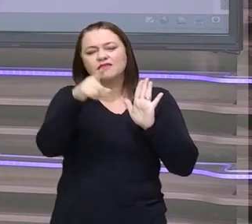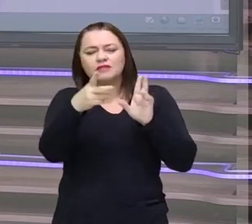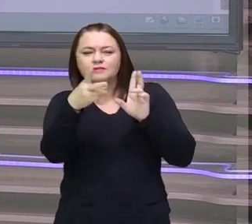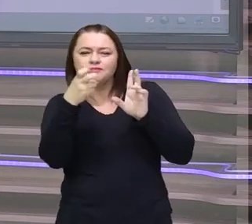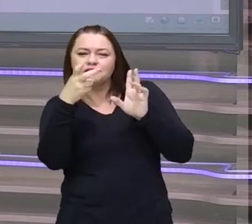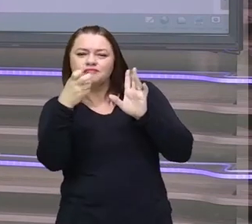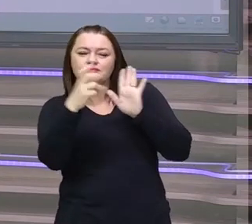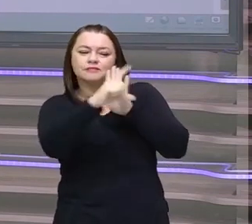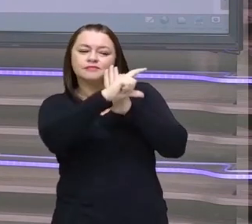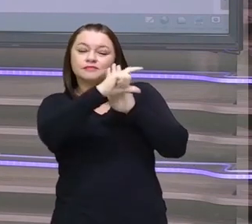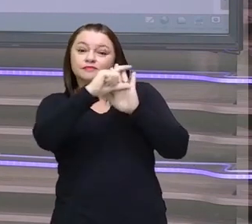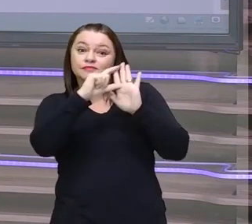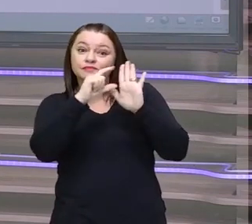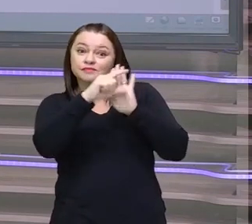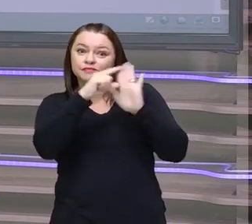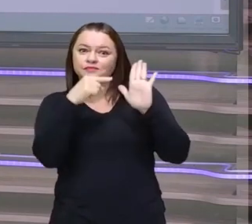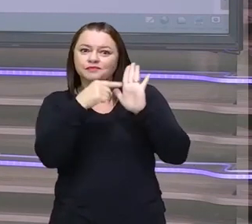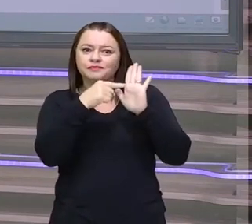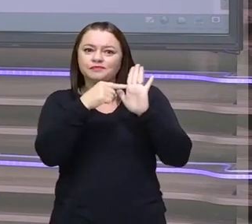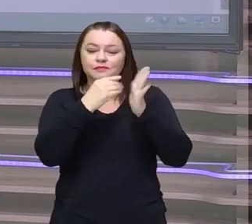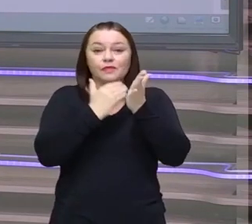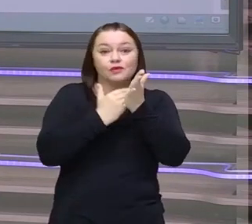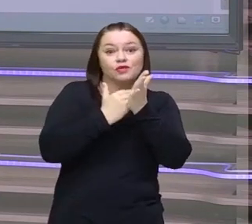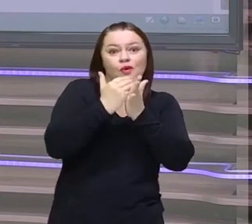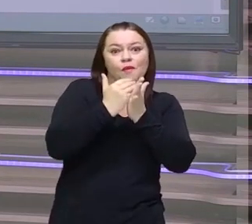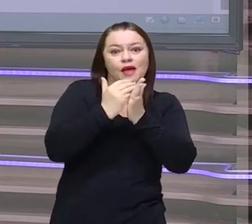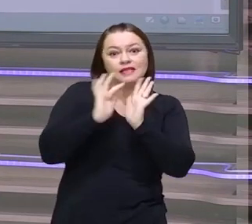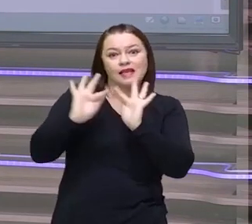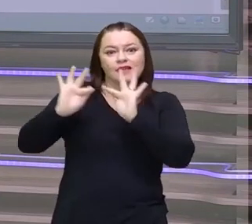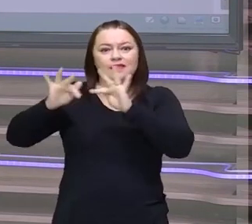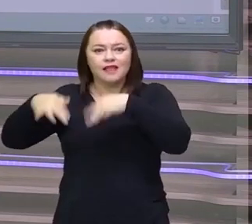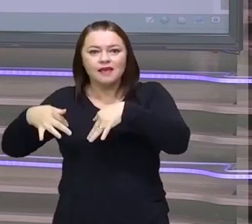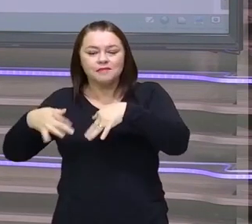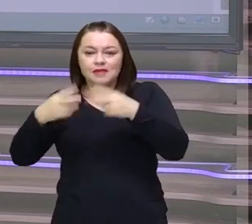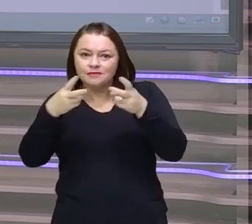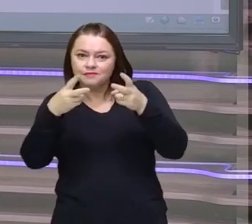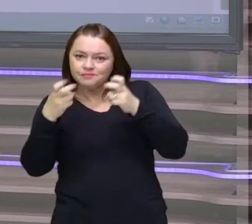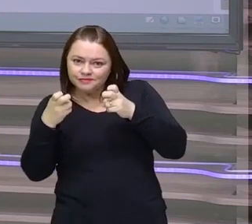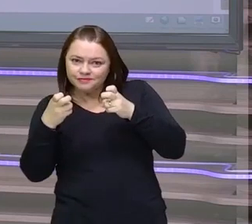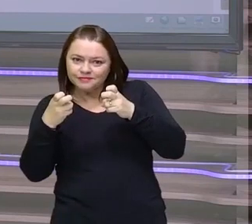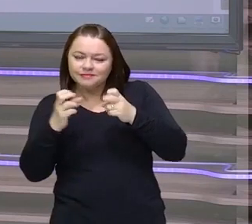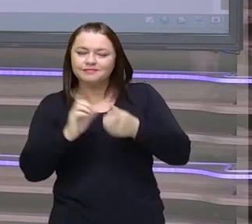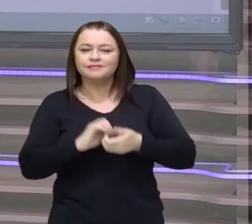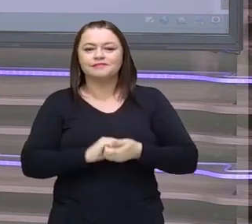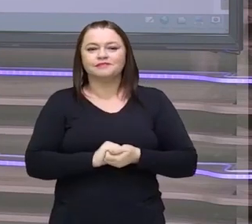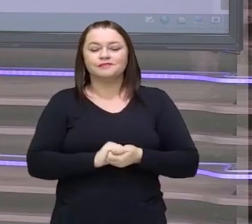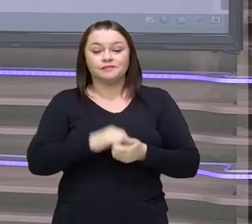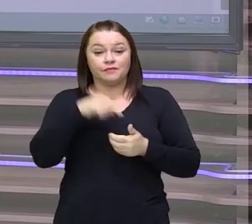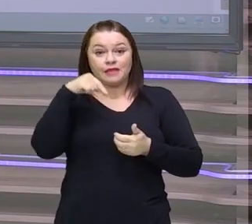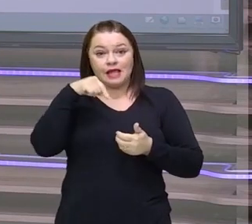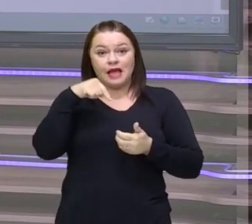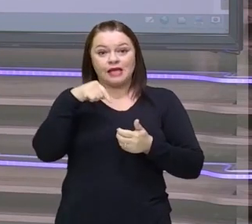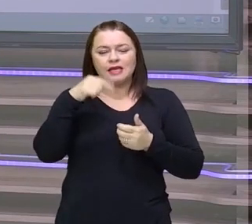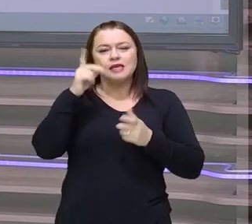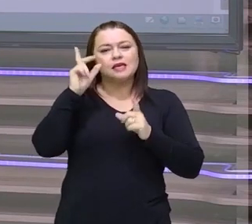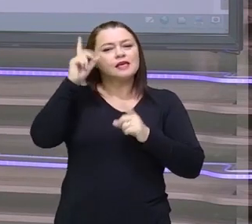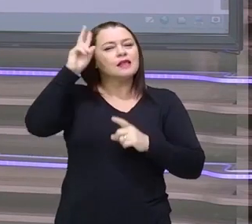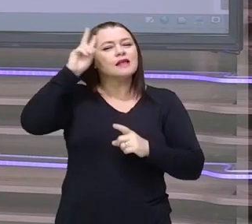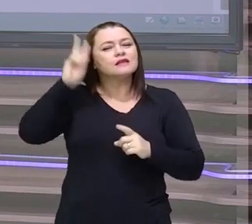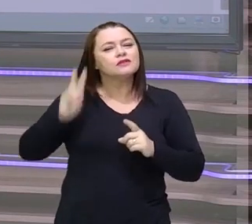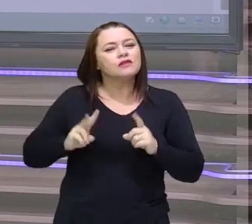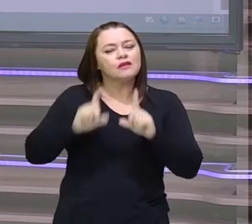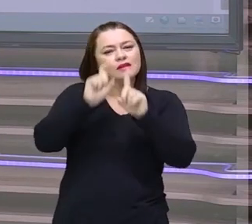ele inicia e onde ele termina. Perceberam? Lá também, nessa historinha,